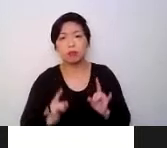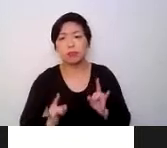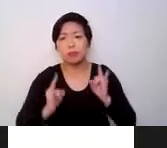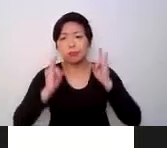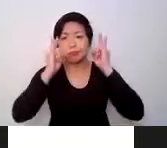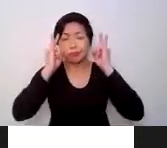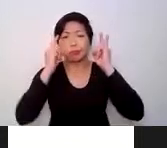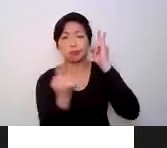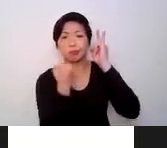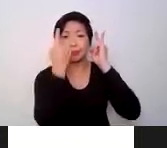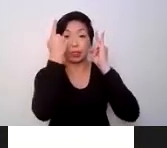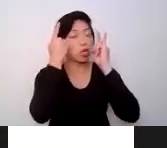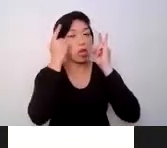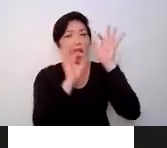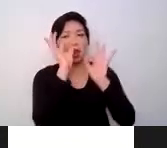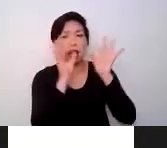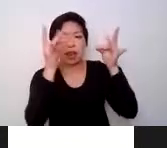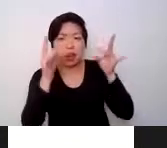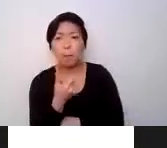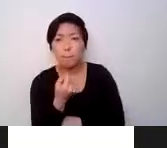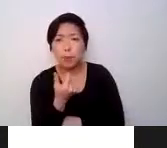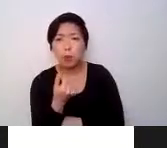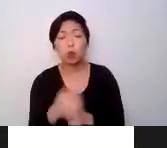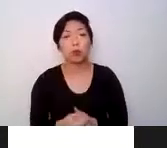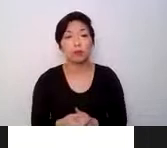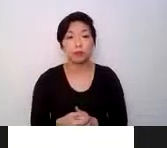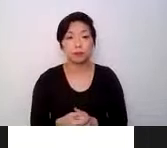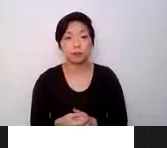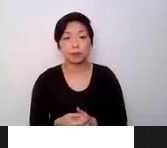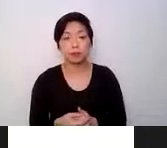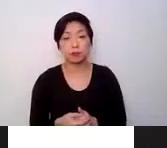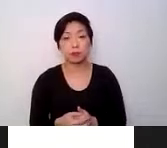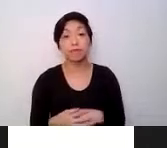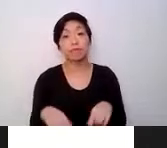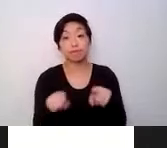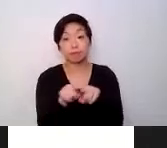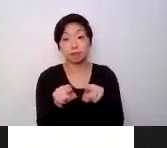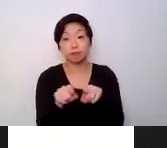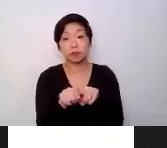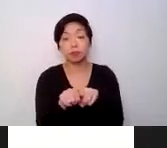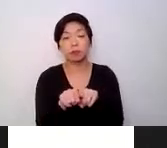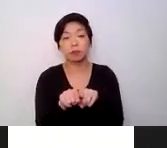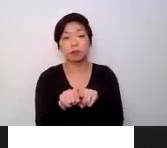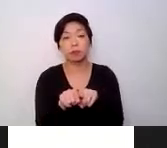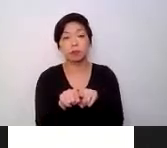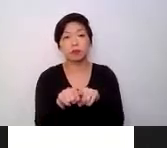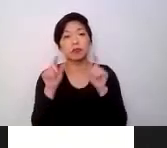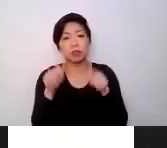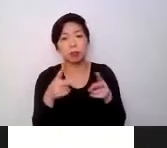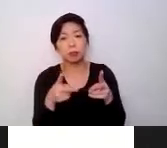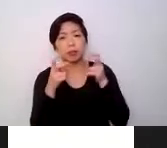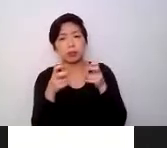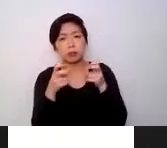poucos ornamentos, né, esse elemento escalonado, e, de fato, tem algumas leituras que podem ser